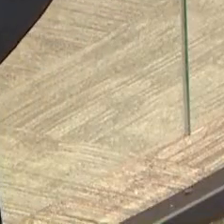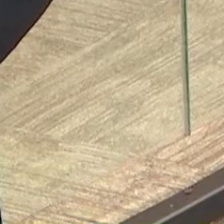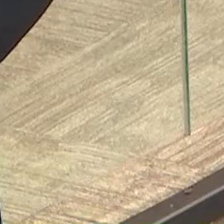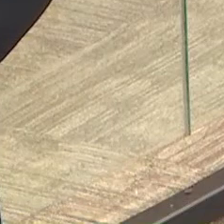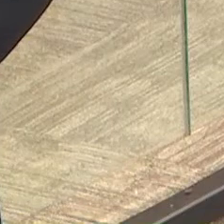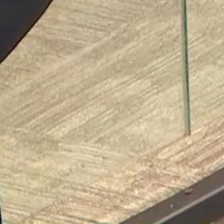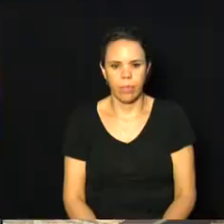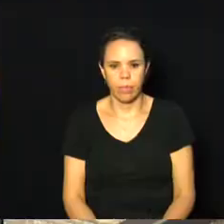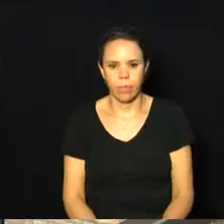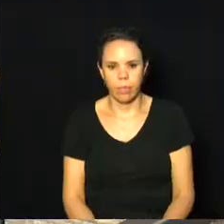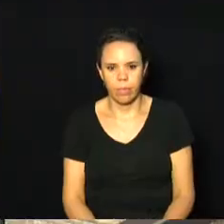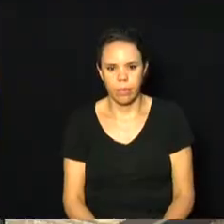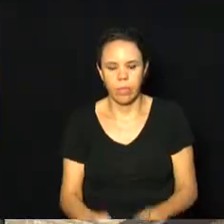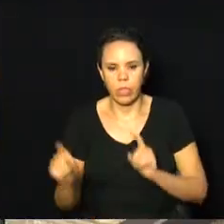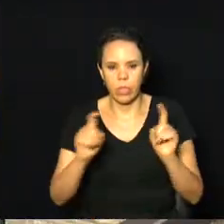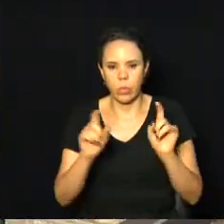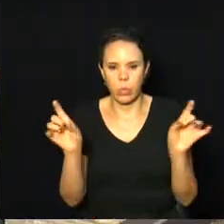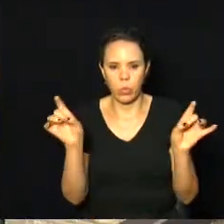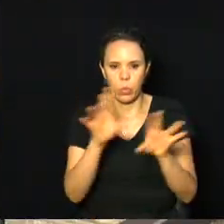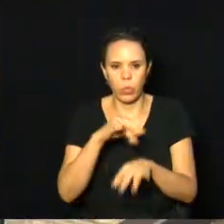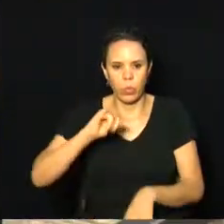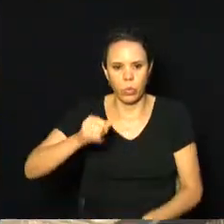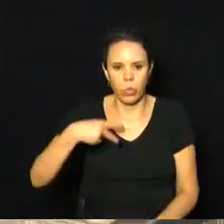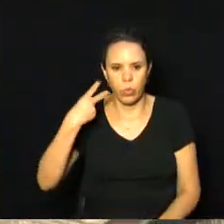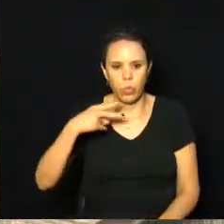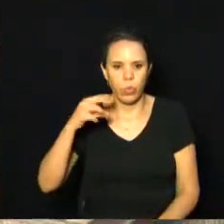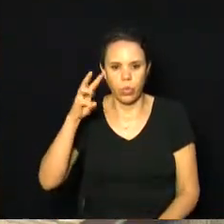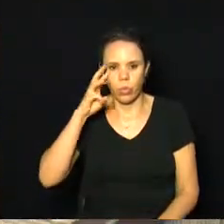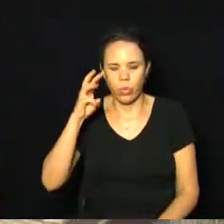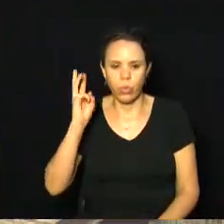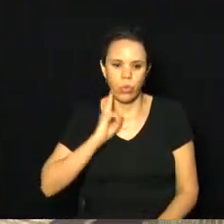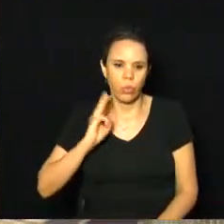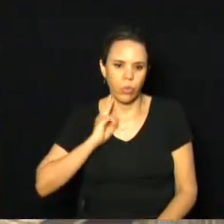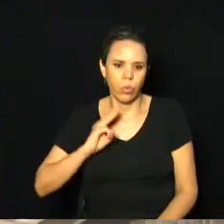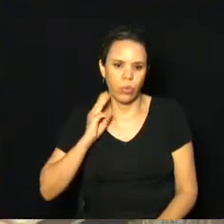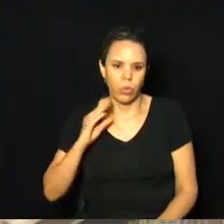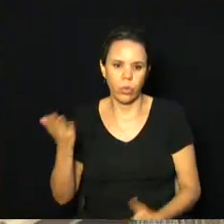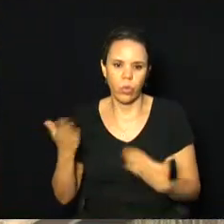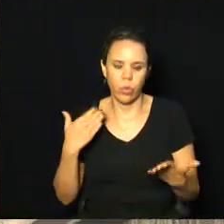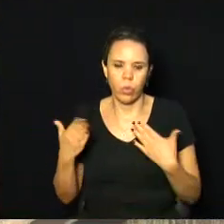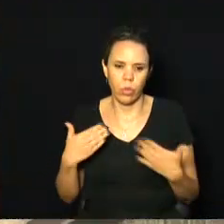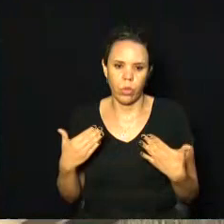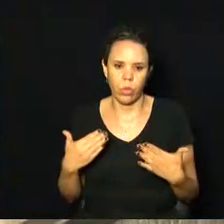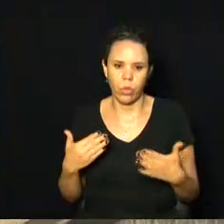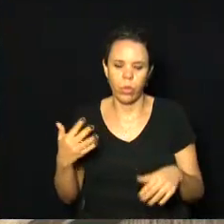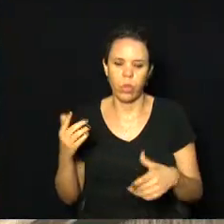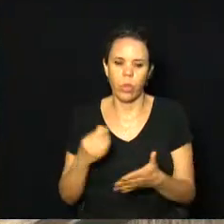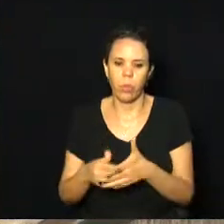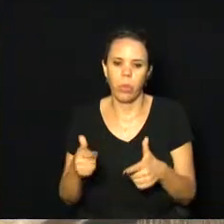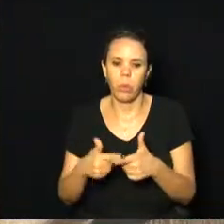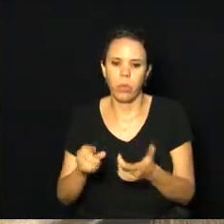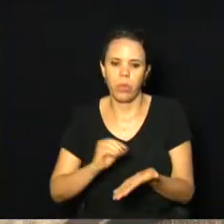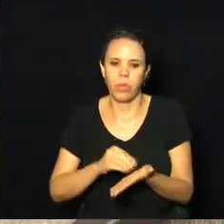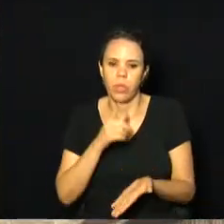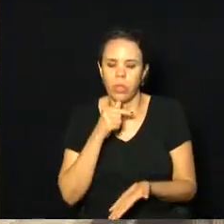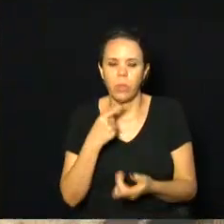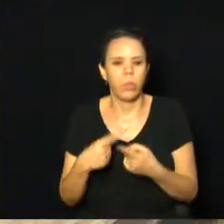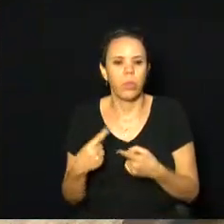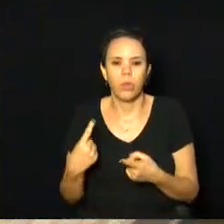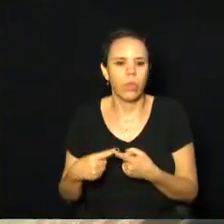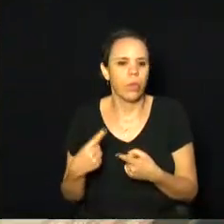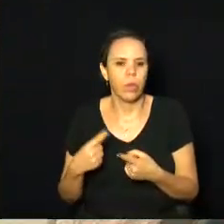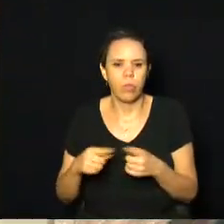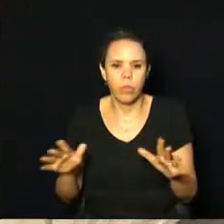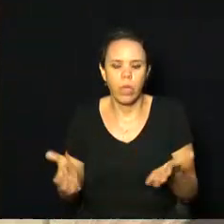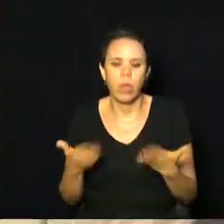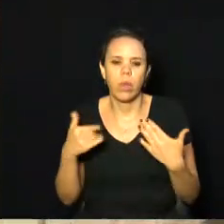Reunião encerrada, eu aproveito para falar com o vereador Cecílio Santos, ele que comandou todo esse debate sobre a crise hídrica. Vereador, por que promover